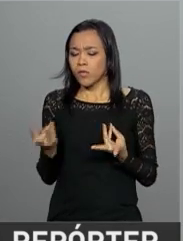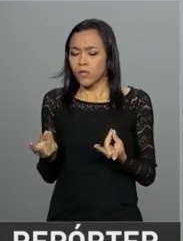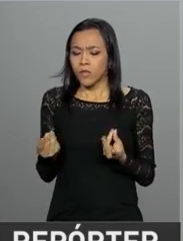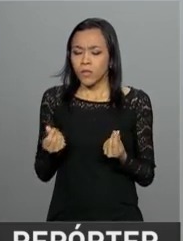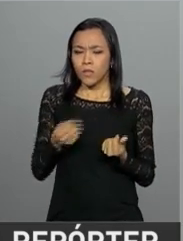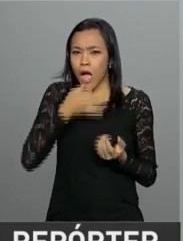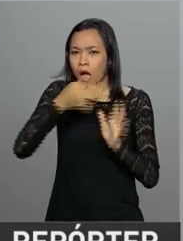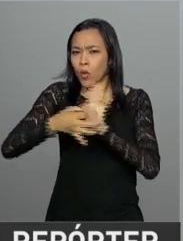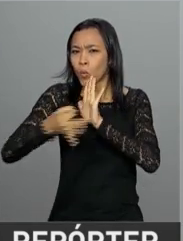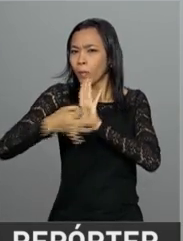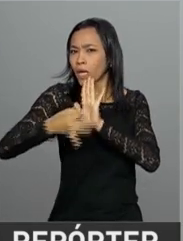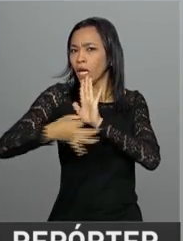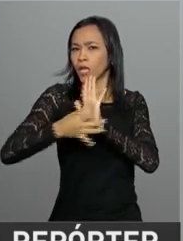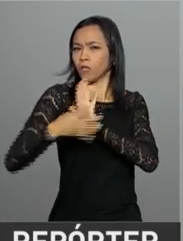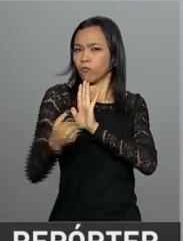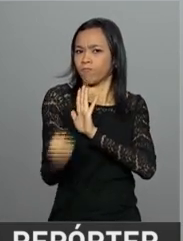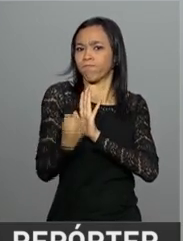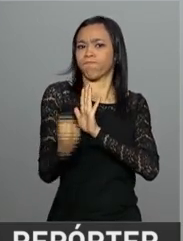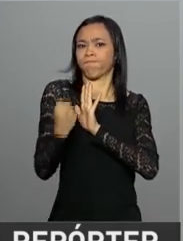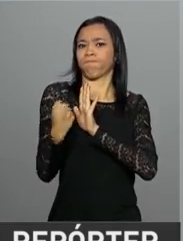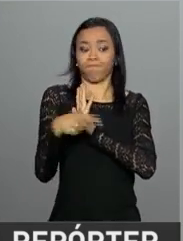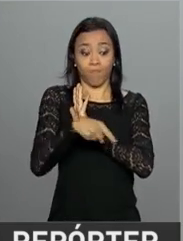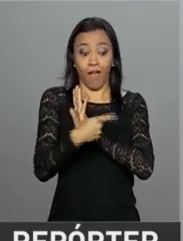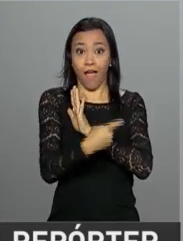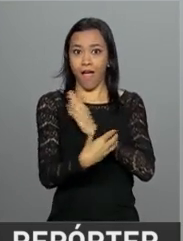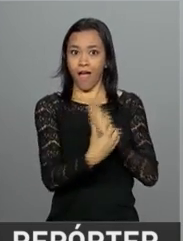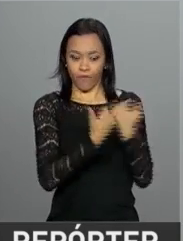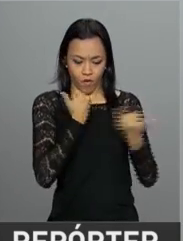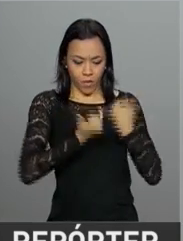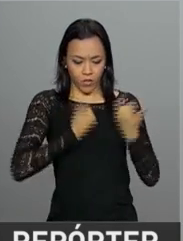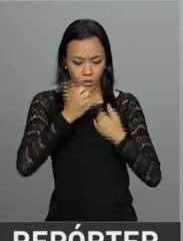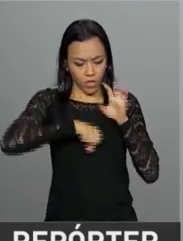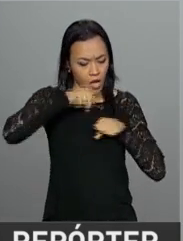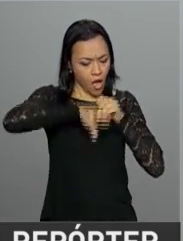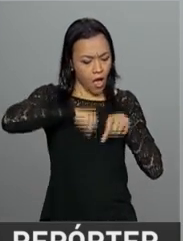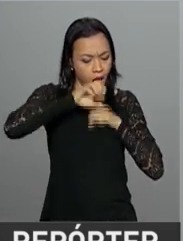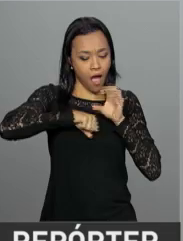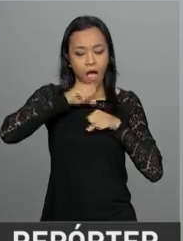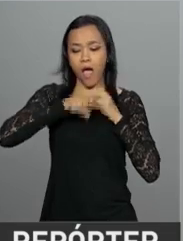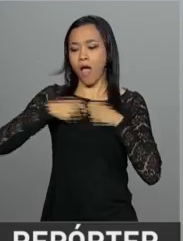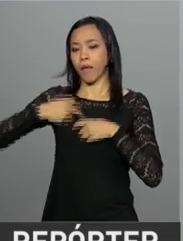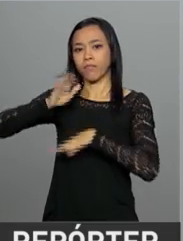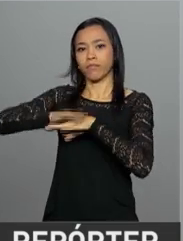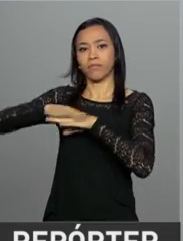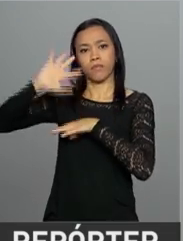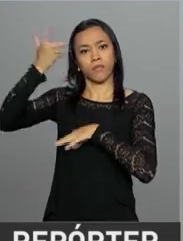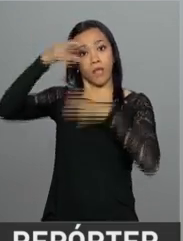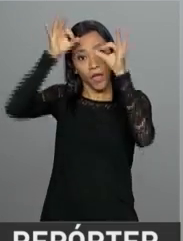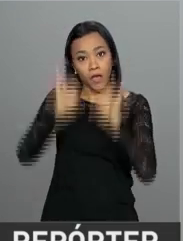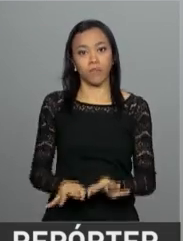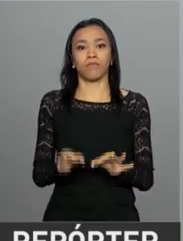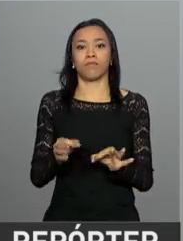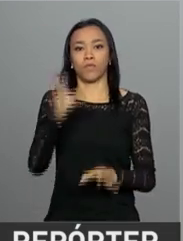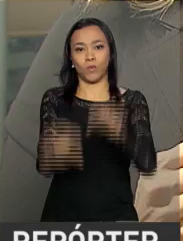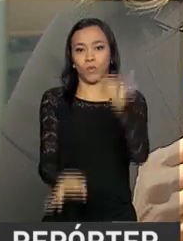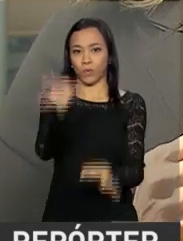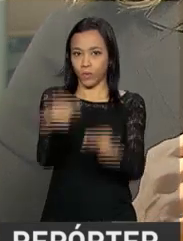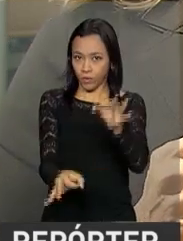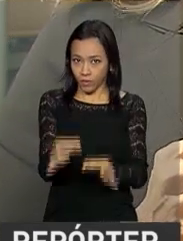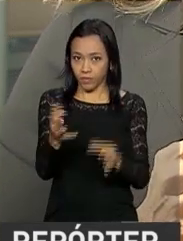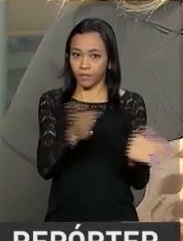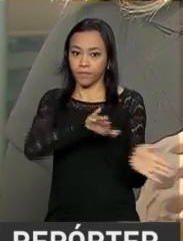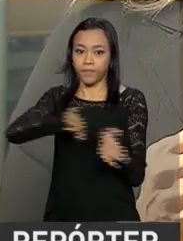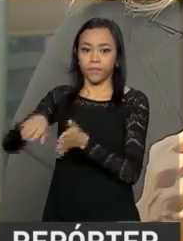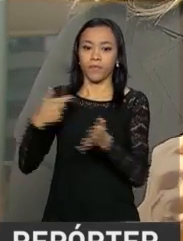sem afetar a autonomia plena que o magistrado tem para decidir a questão que lhe é colocada. No